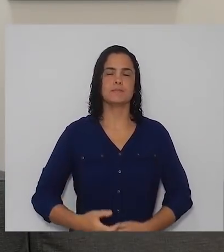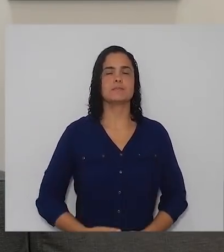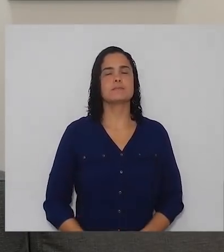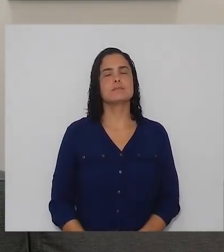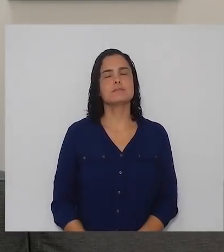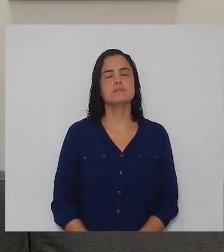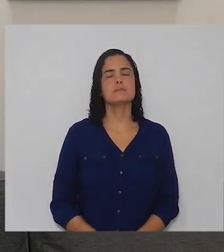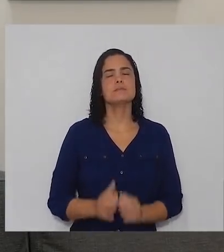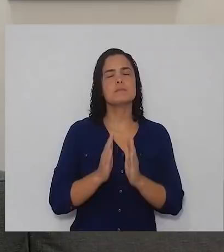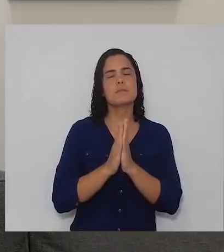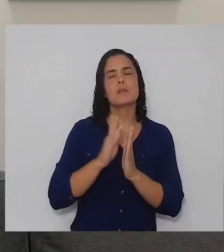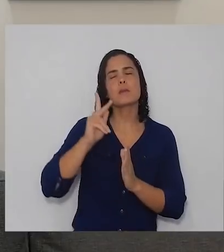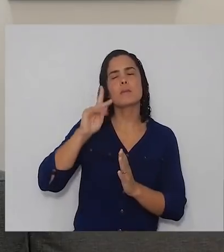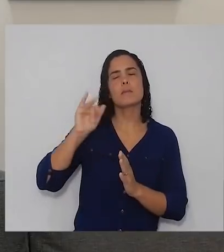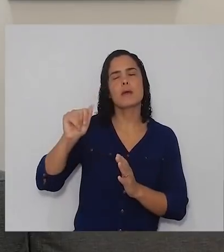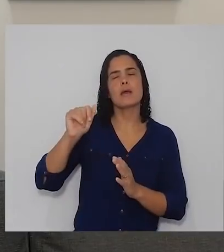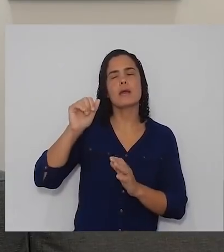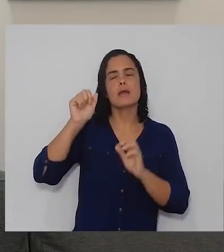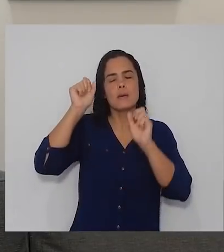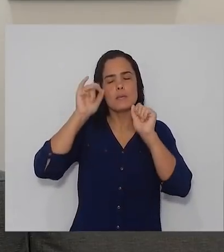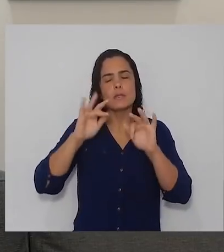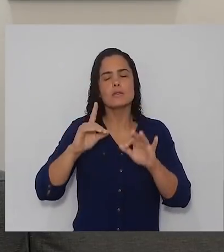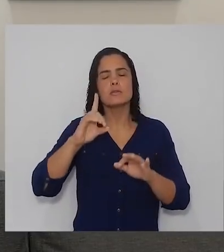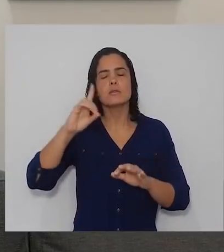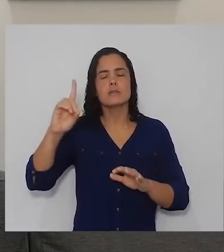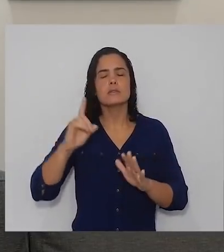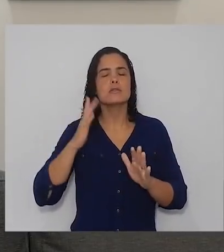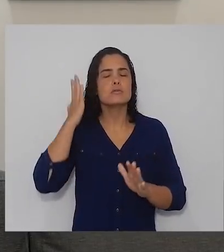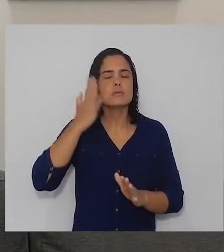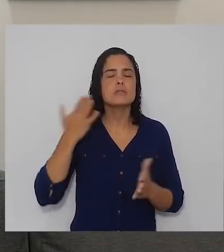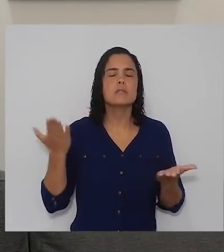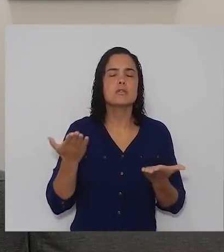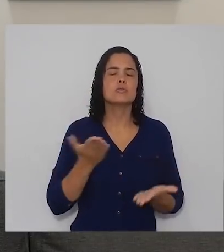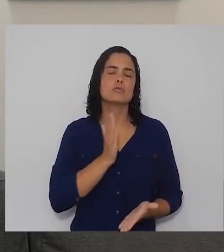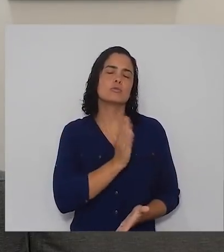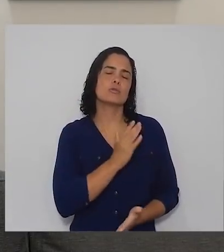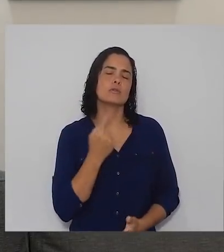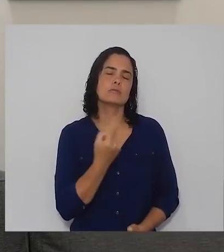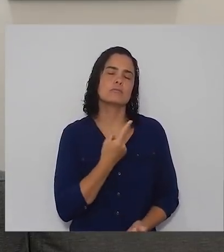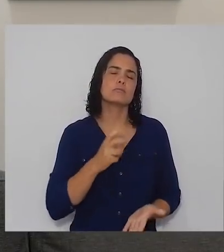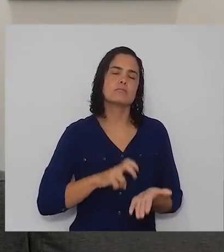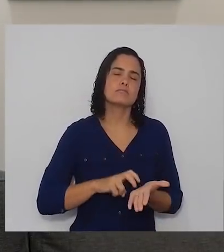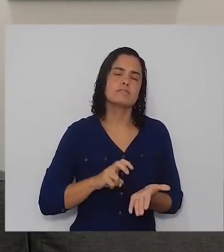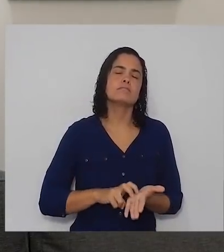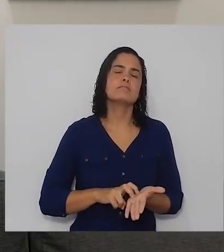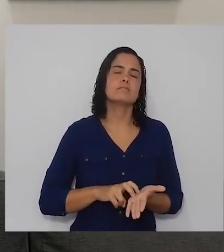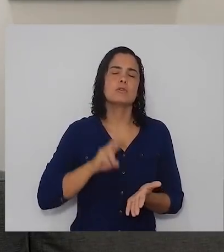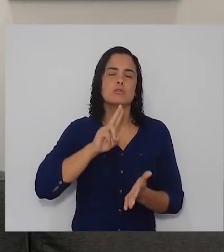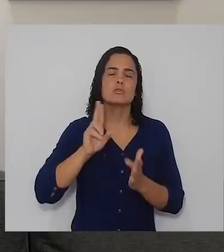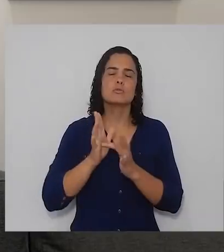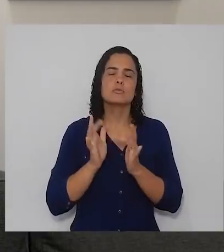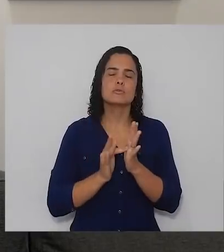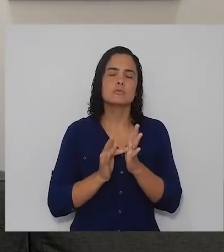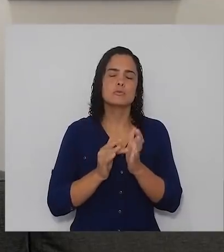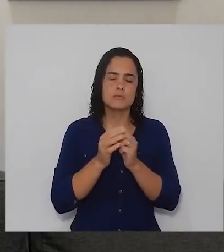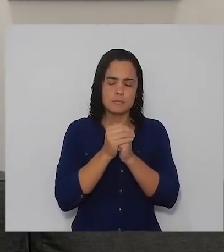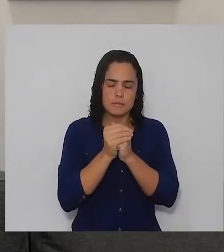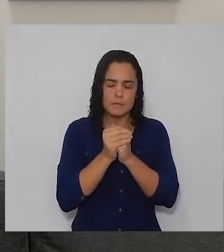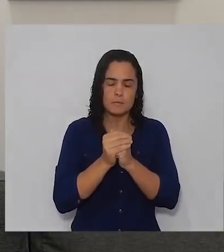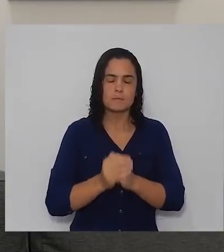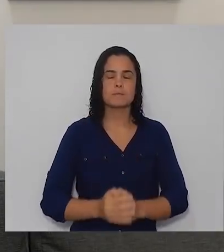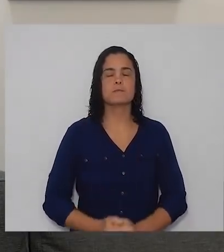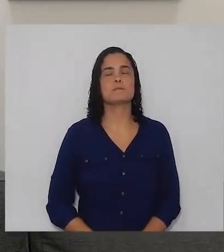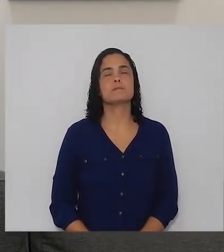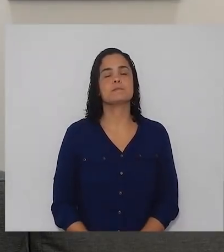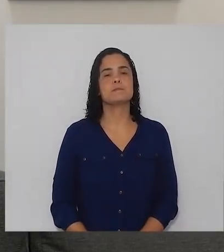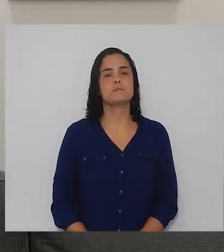coração nesta manhã. Em nome de Jesus. Amém. Neste texto eu quero extrair para você, como extrair para o